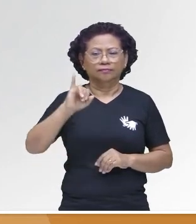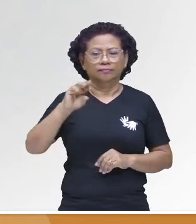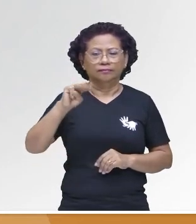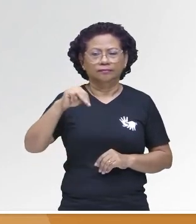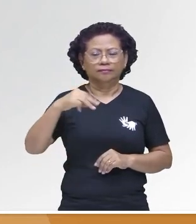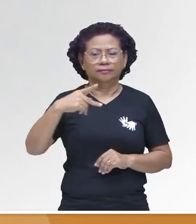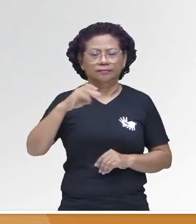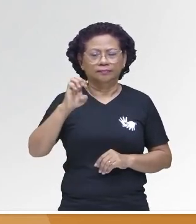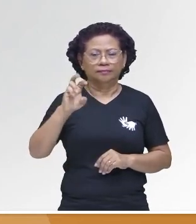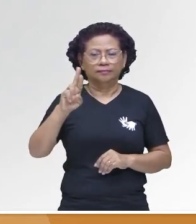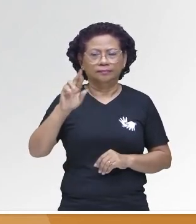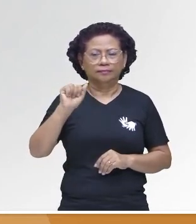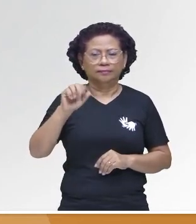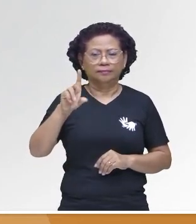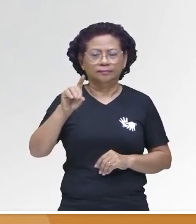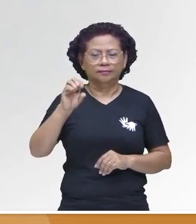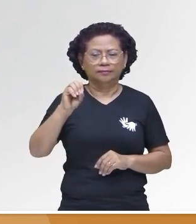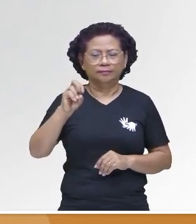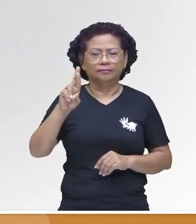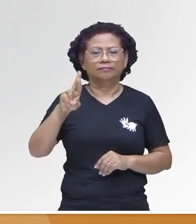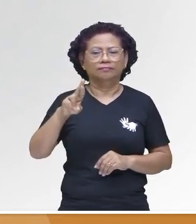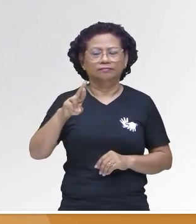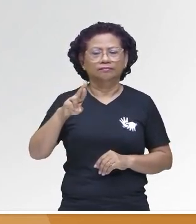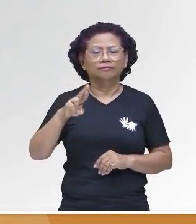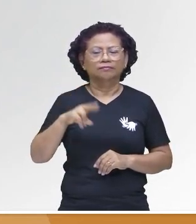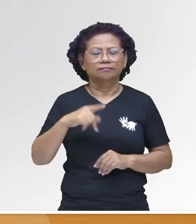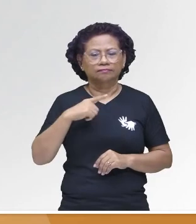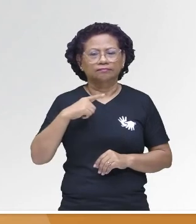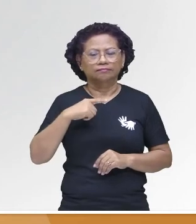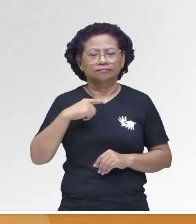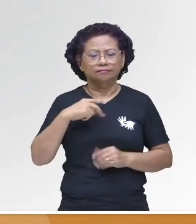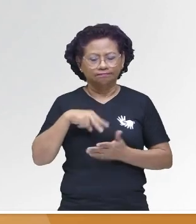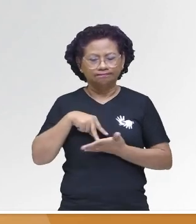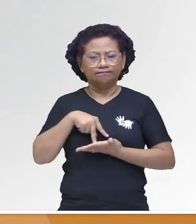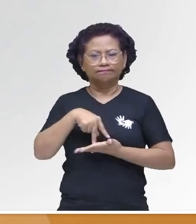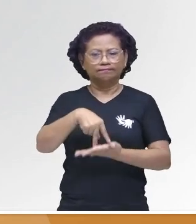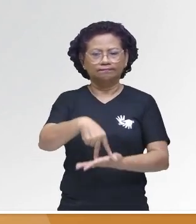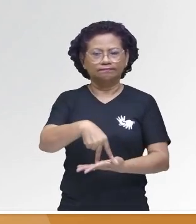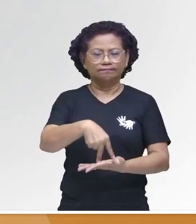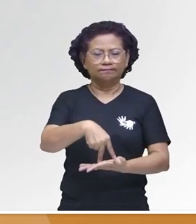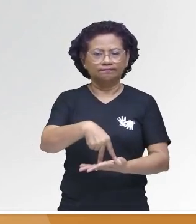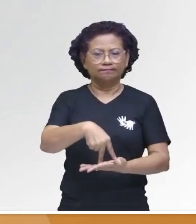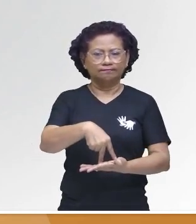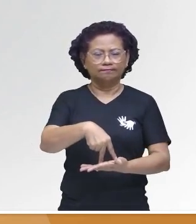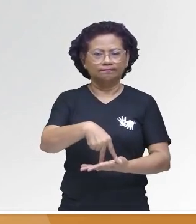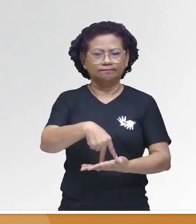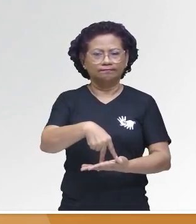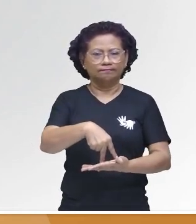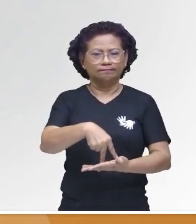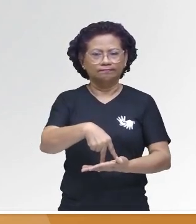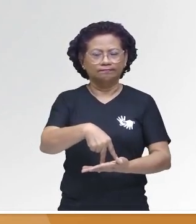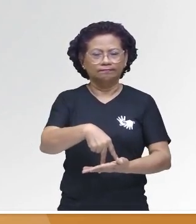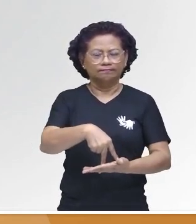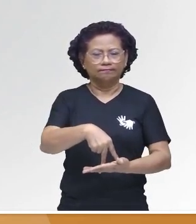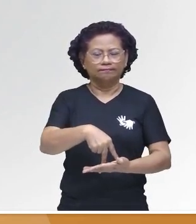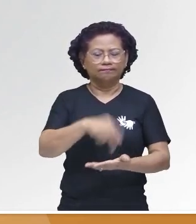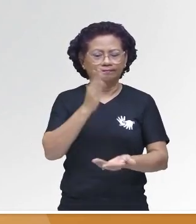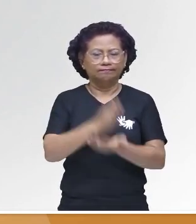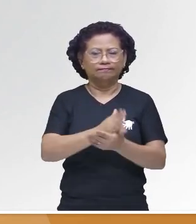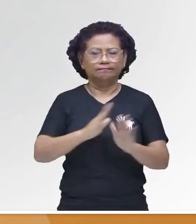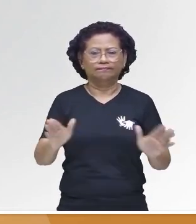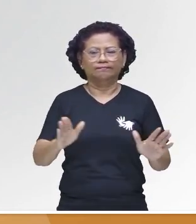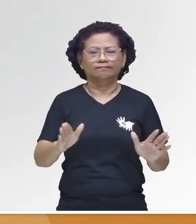a ordem, retomar o direito e, por fim, nos riscos de fragmentação do território. Lembrando,